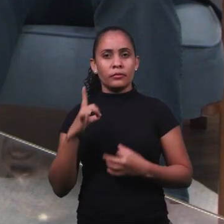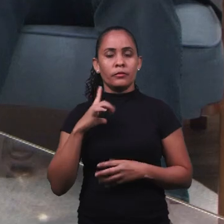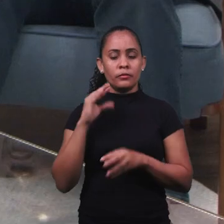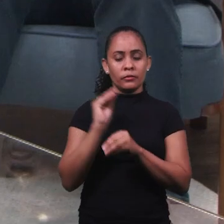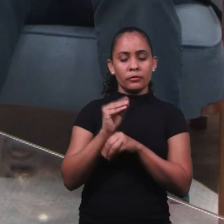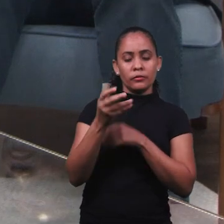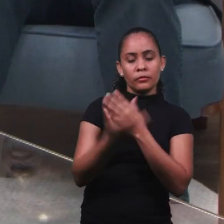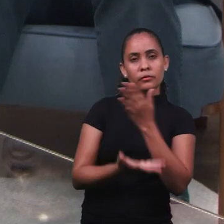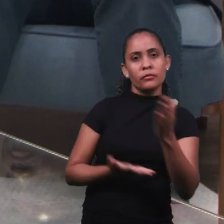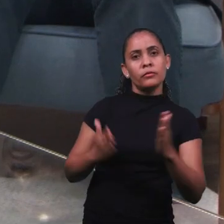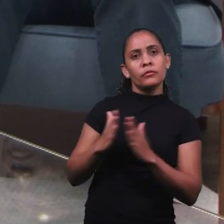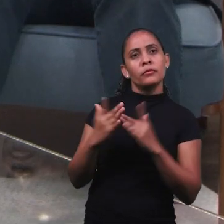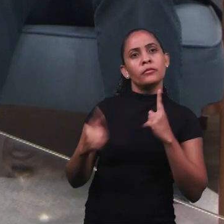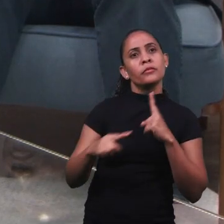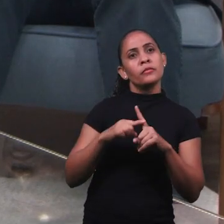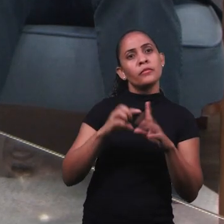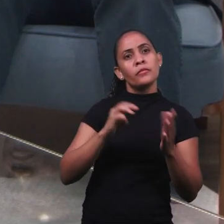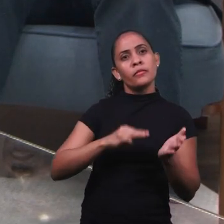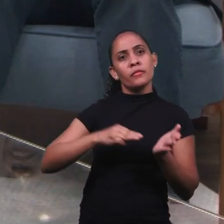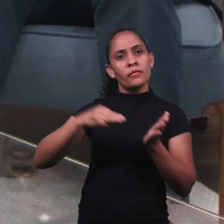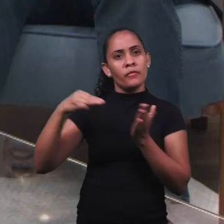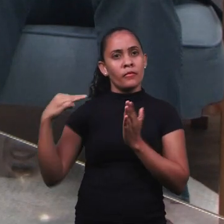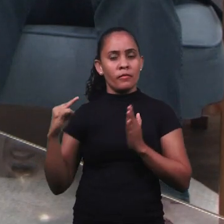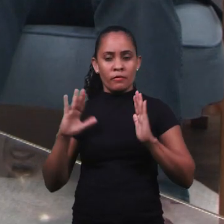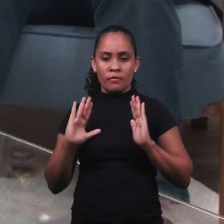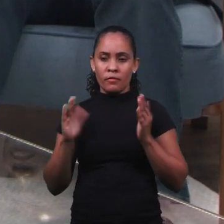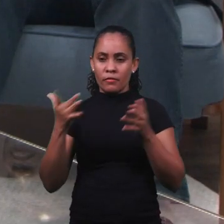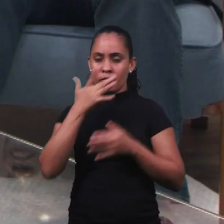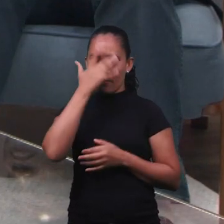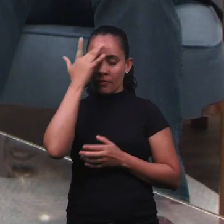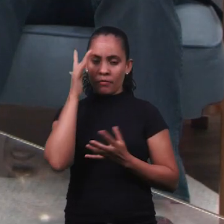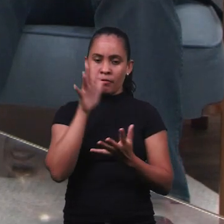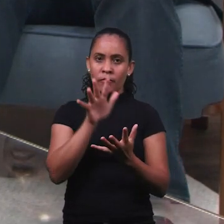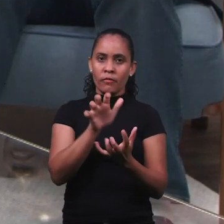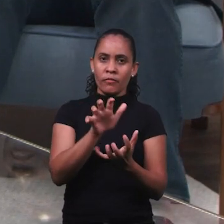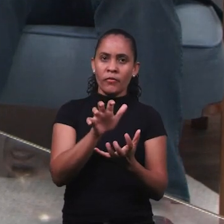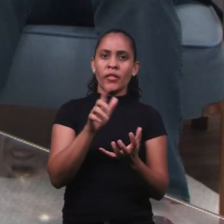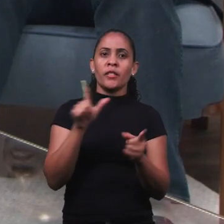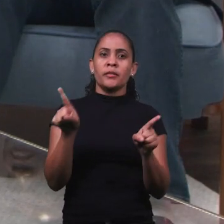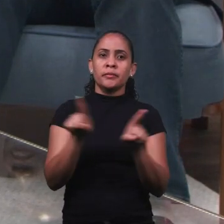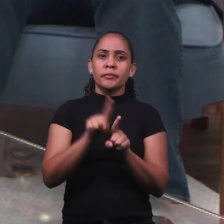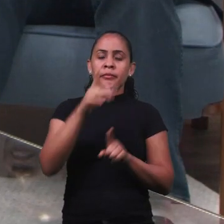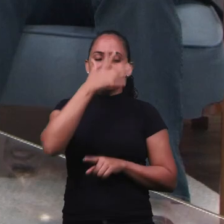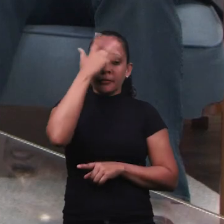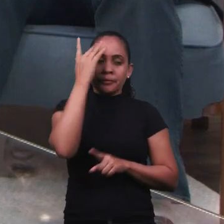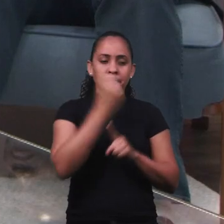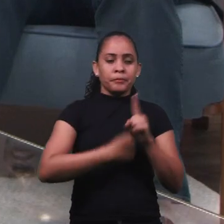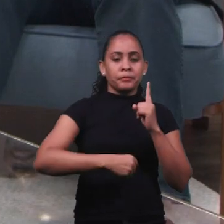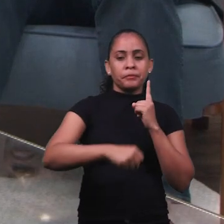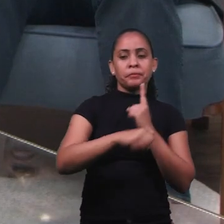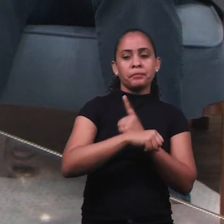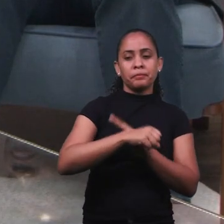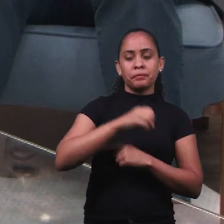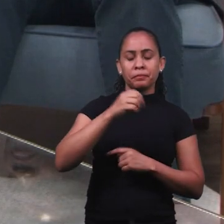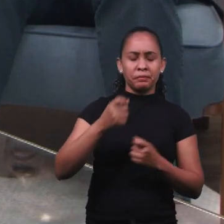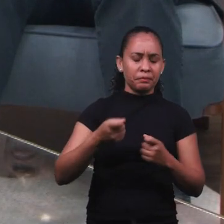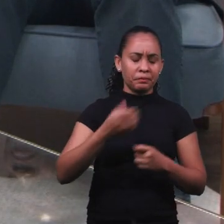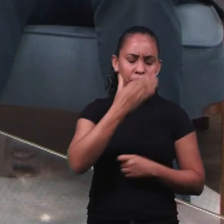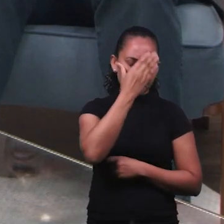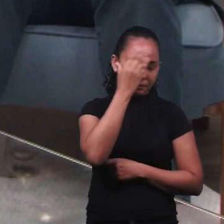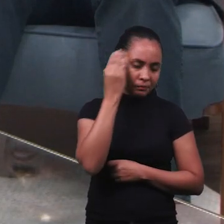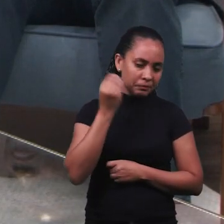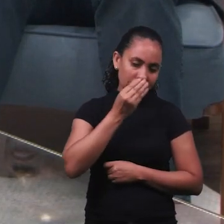tem esse cuidado da Igreja Cristã Maranata a essas pessoas idosas, porque a sociedade, muitas vezes, o idoso